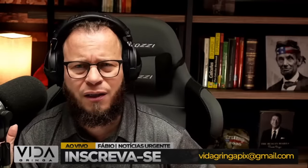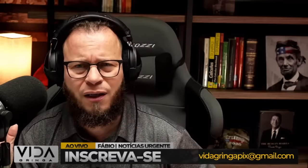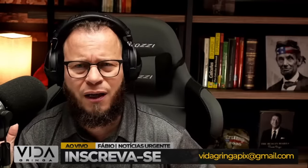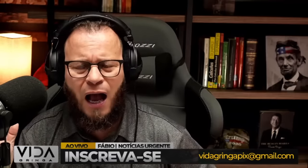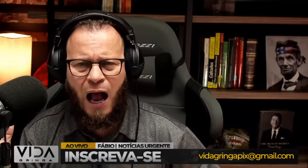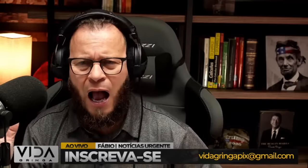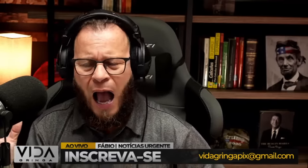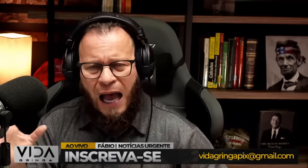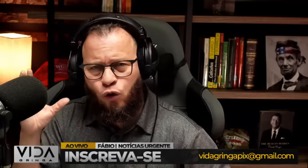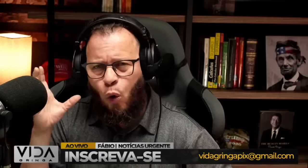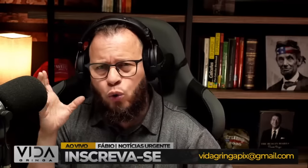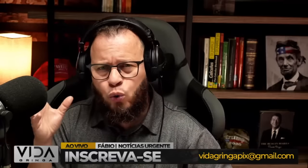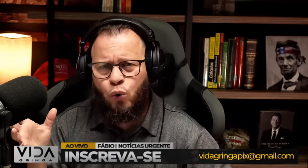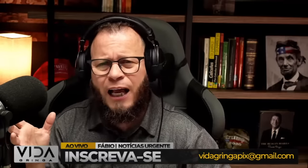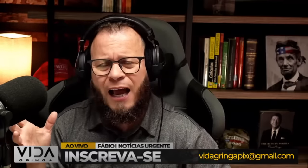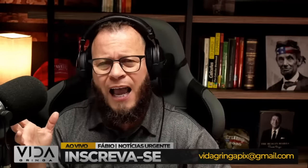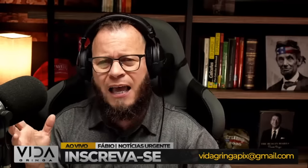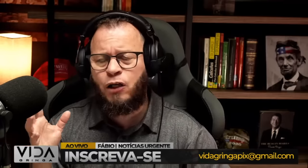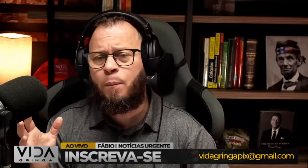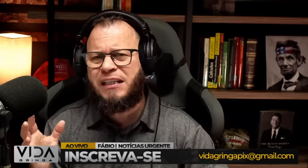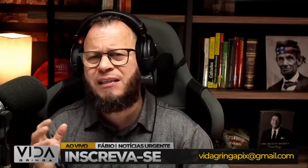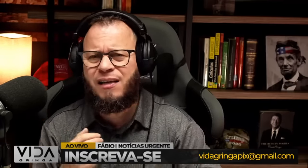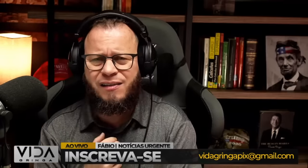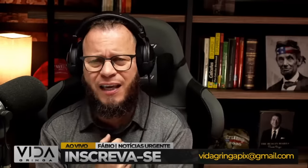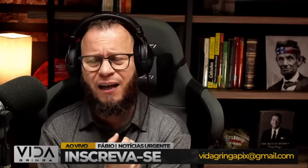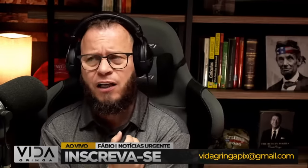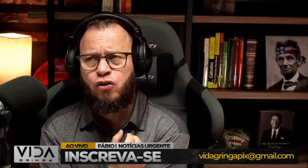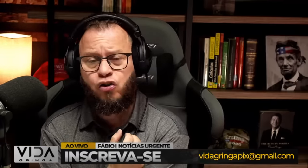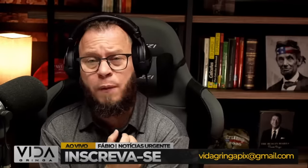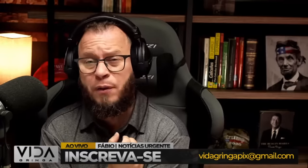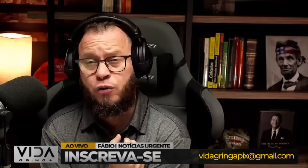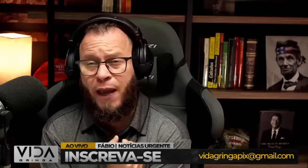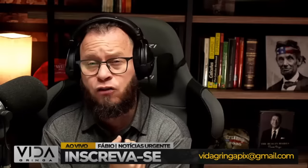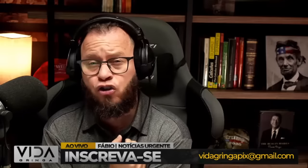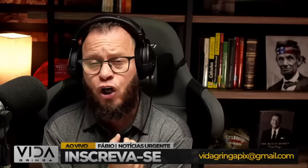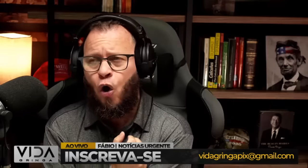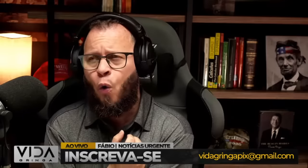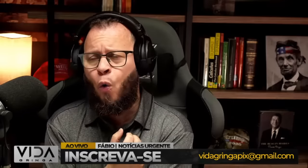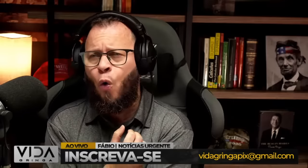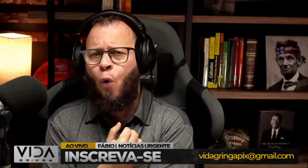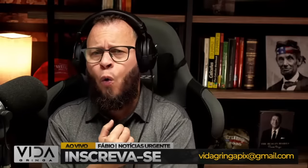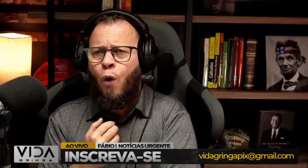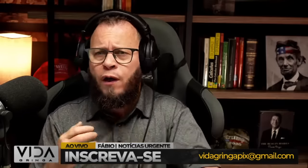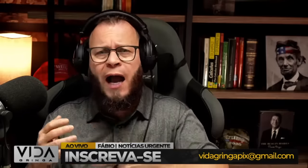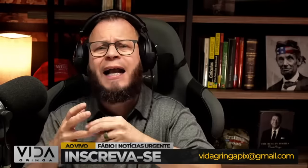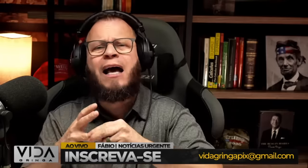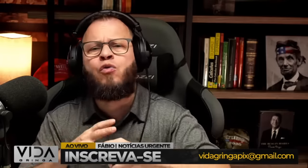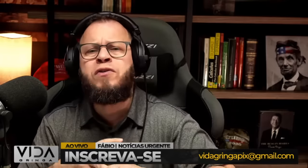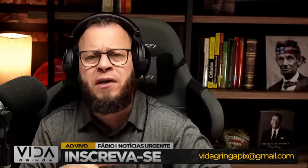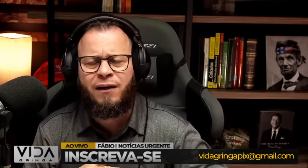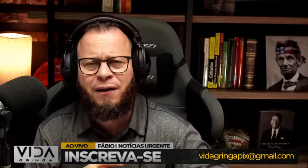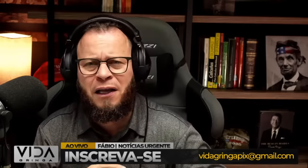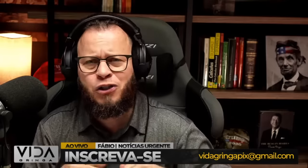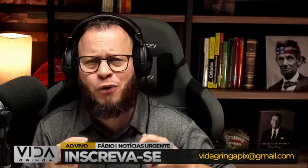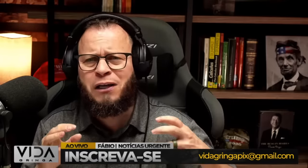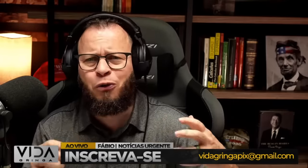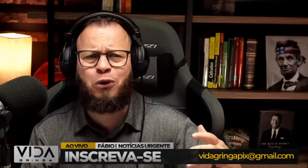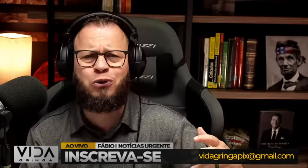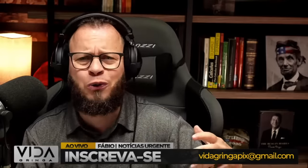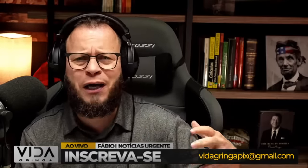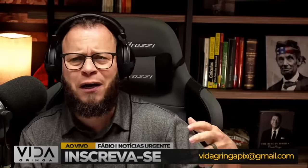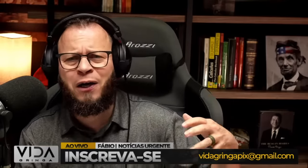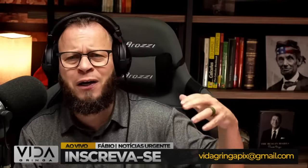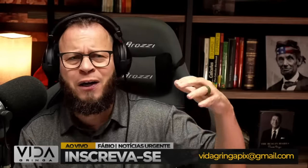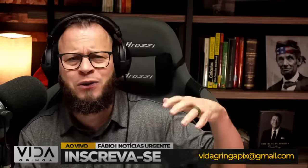a a tortura ela não precisa ser simplesmente o o arrancar unha isso aí é